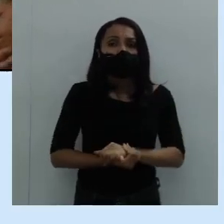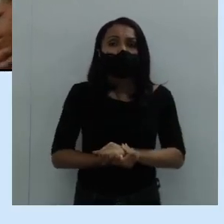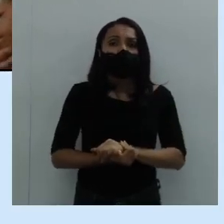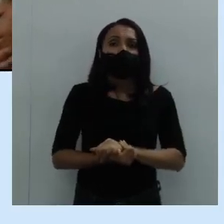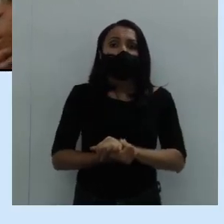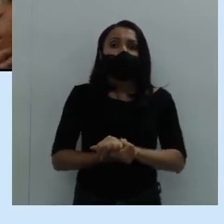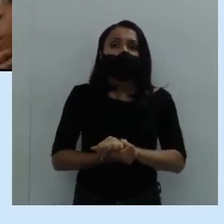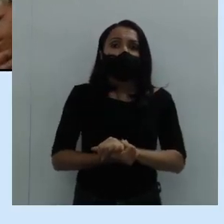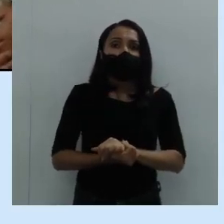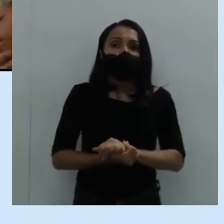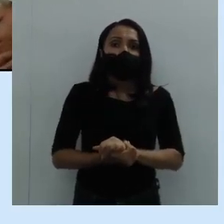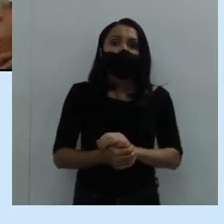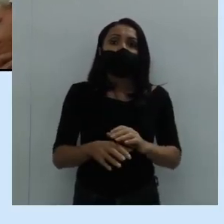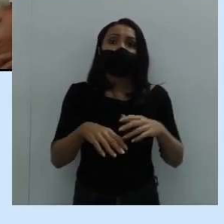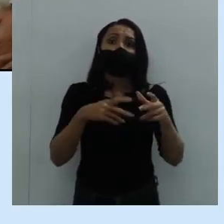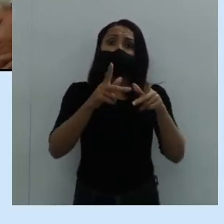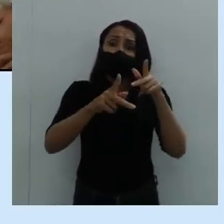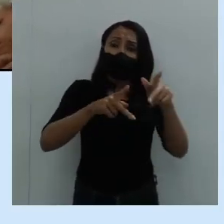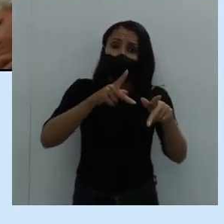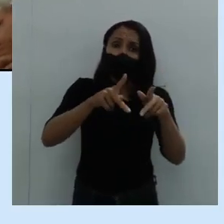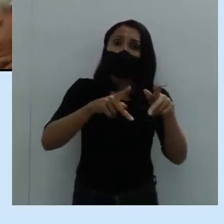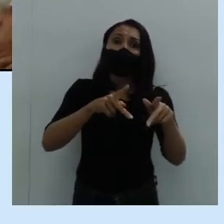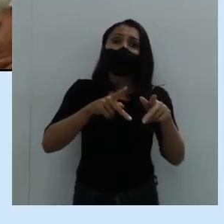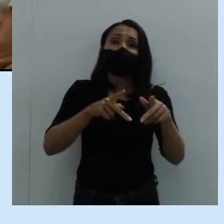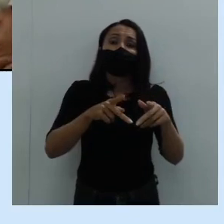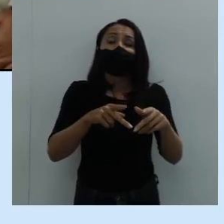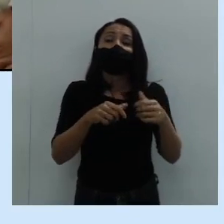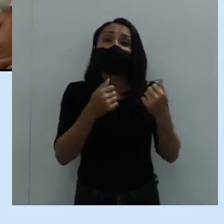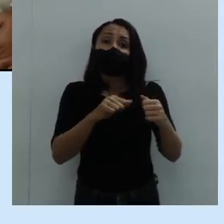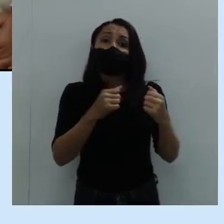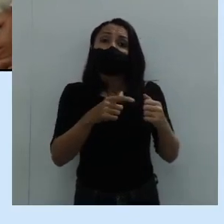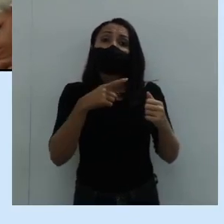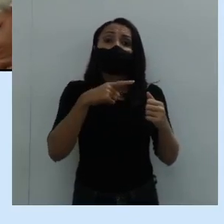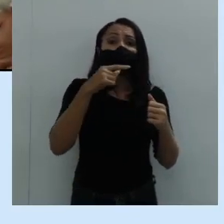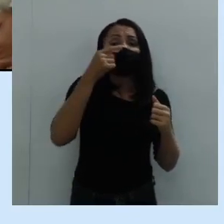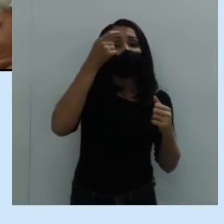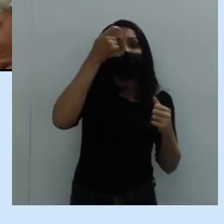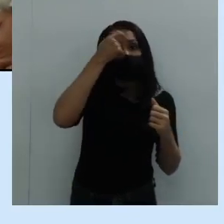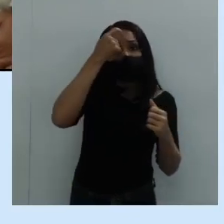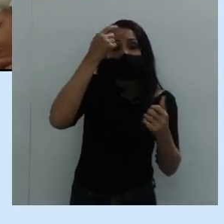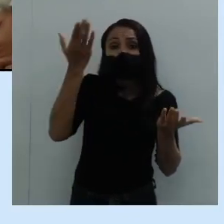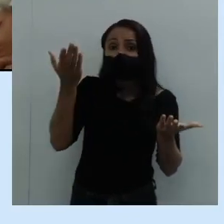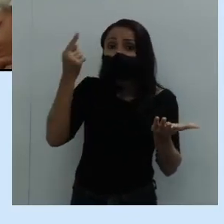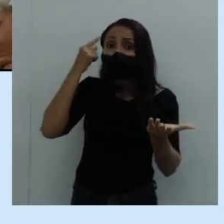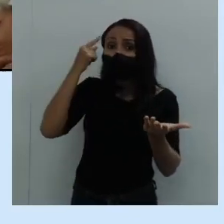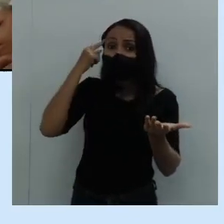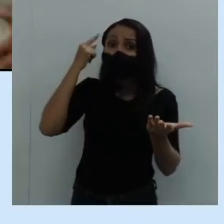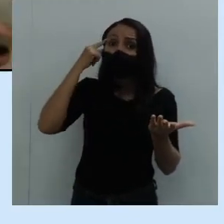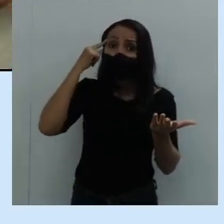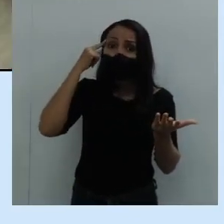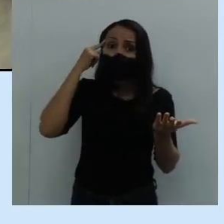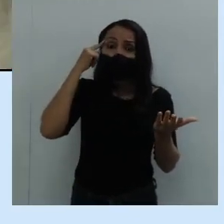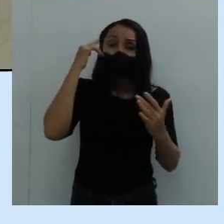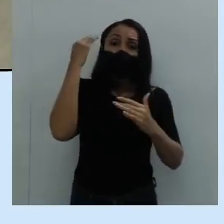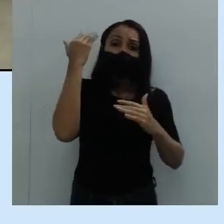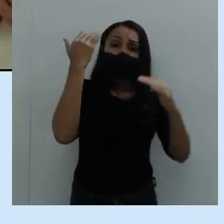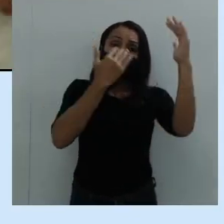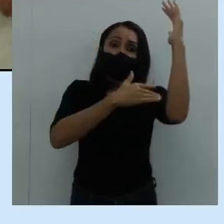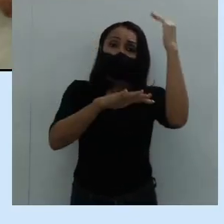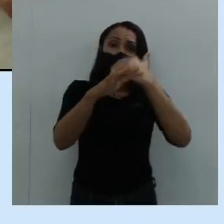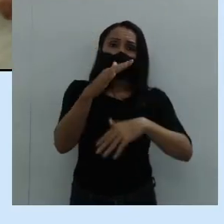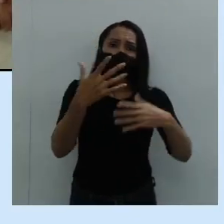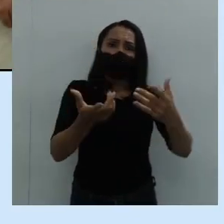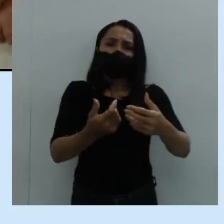e a maioria do povo não, né? Então, bora pensar bem nessa questão do desmatamento e arregaçar